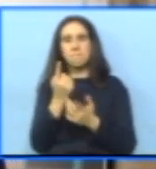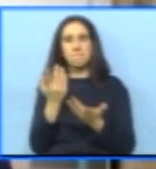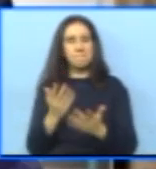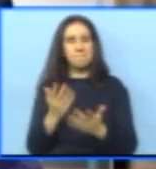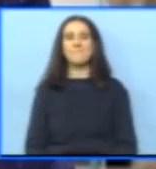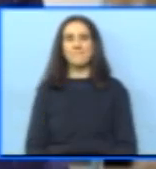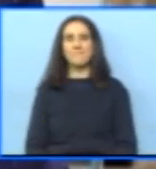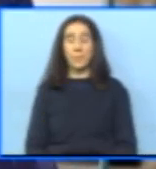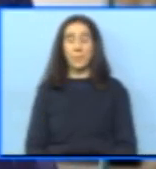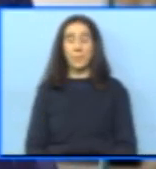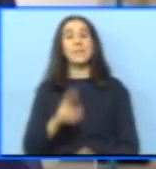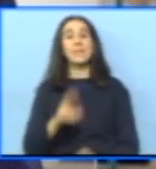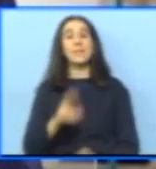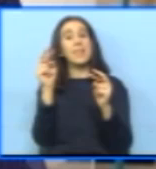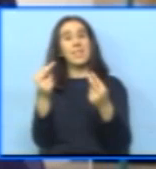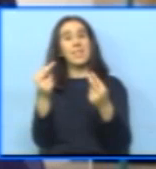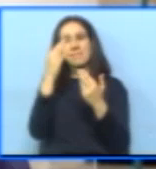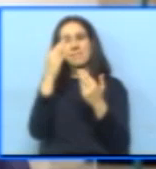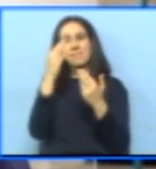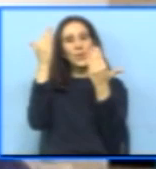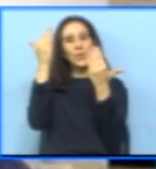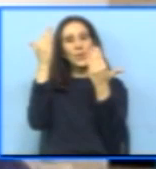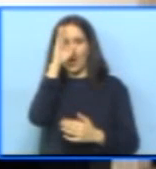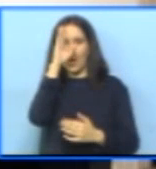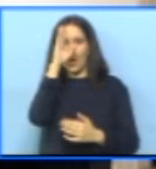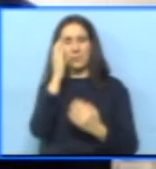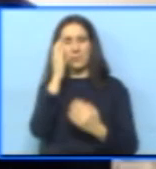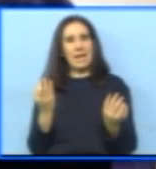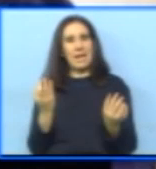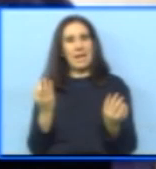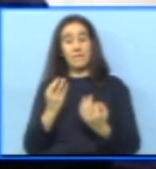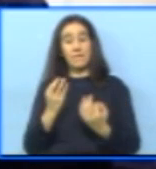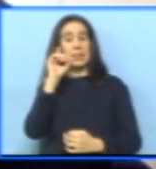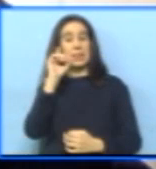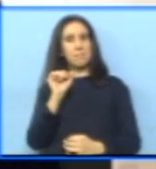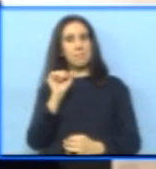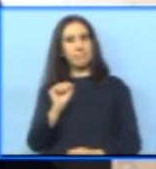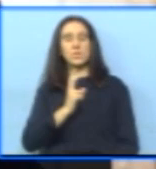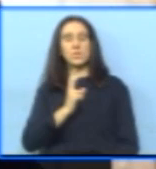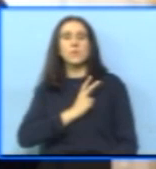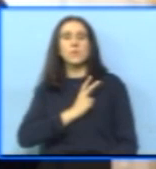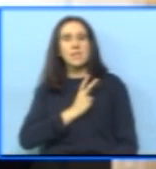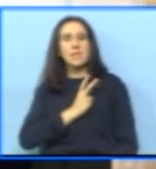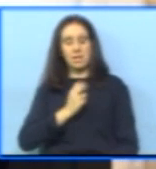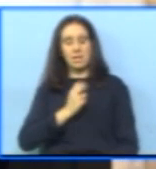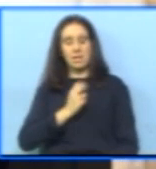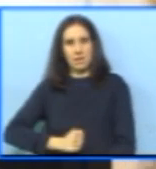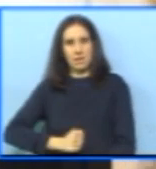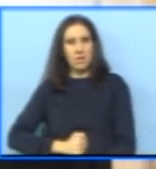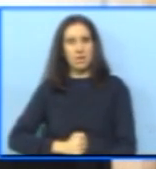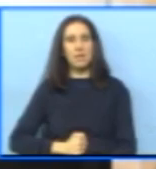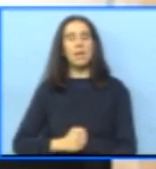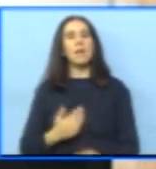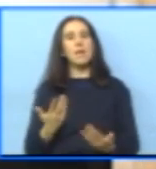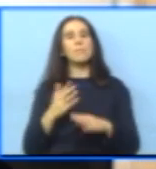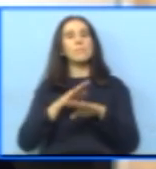nossos telespectadores, o facto de haver um Dia da Universidade Católica